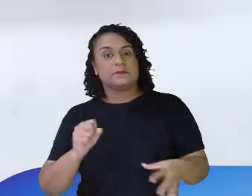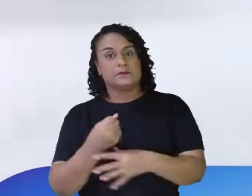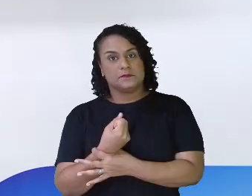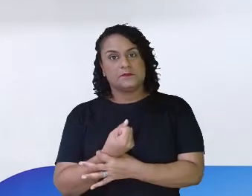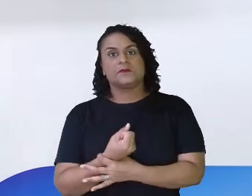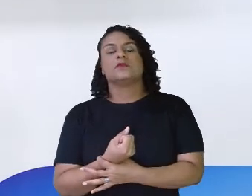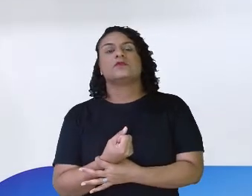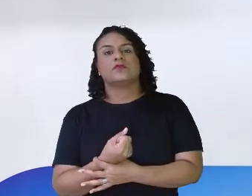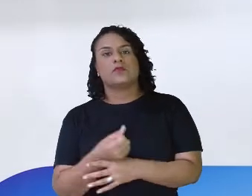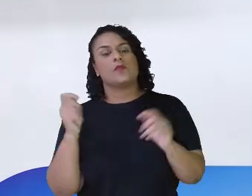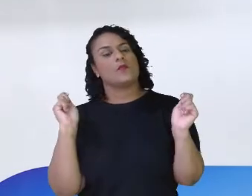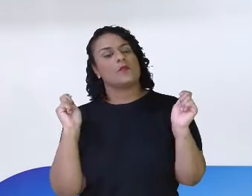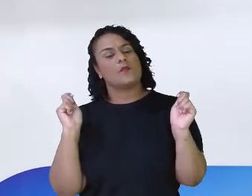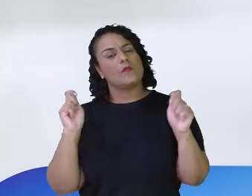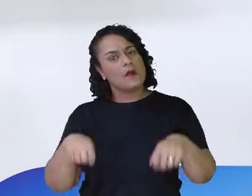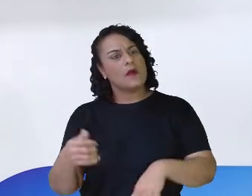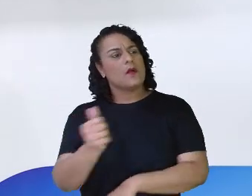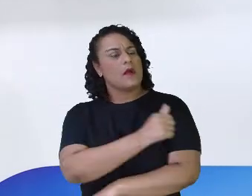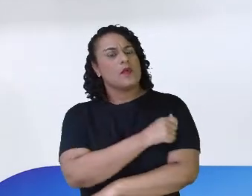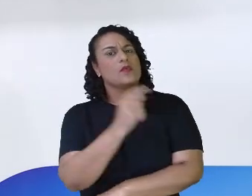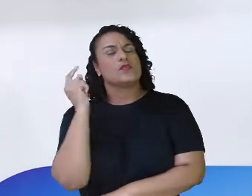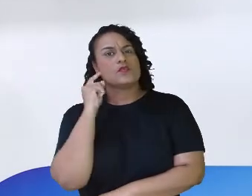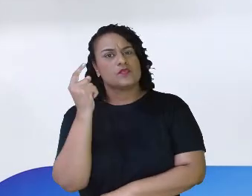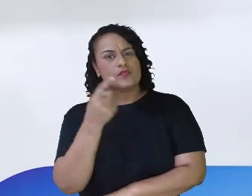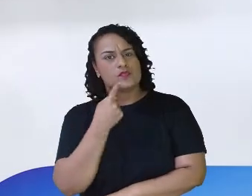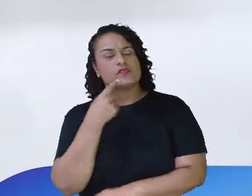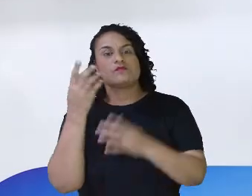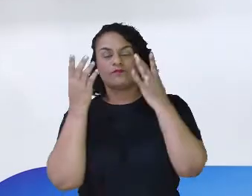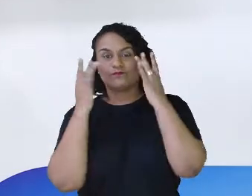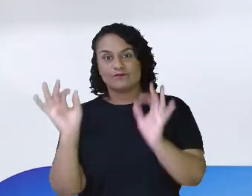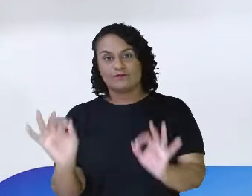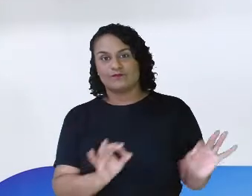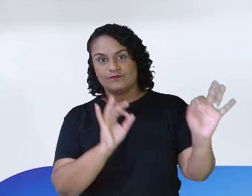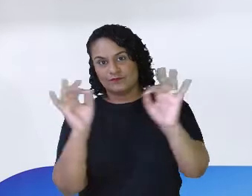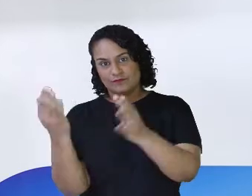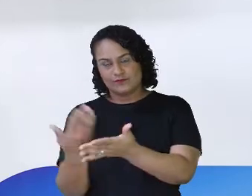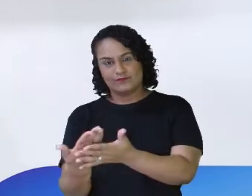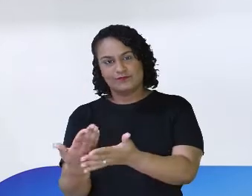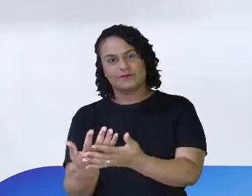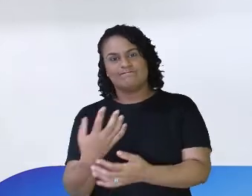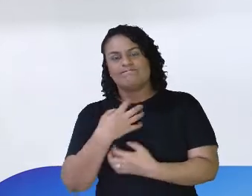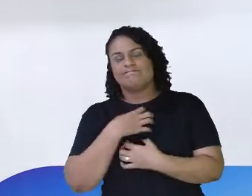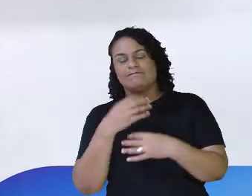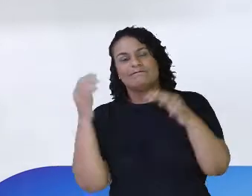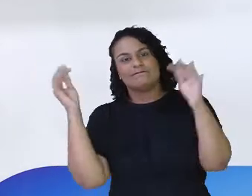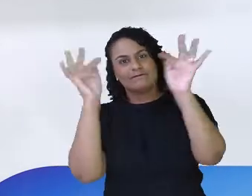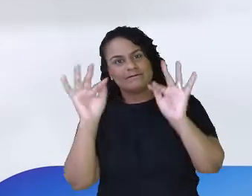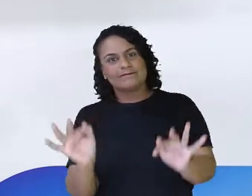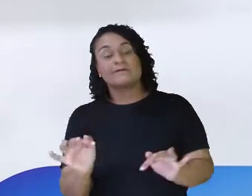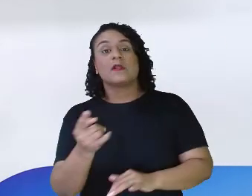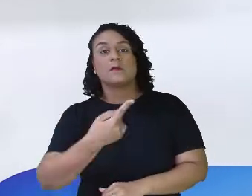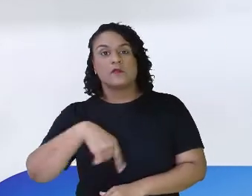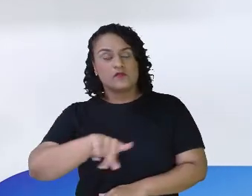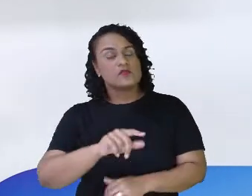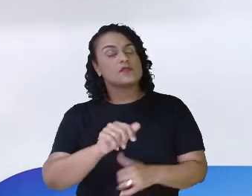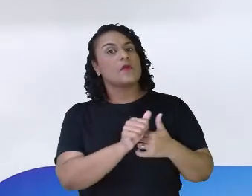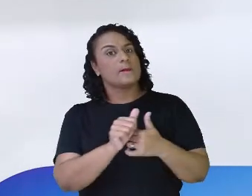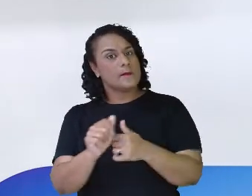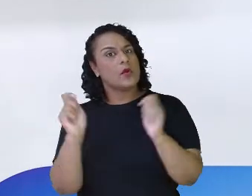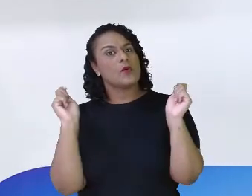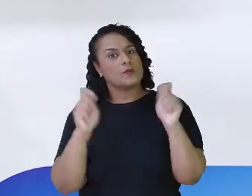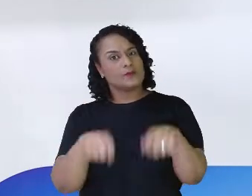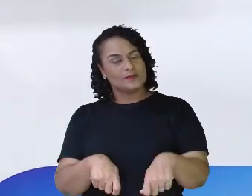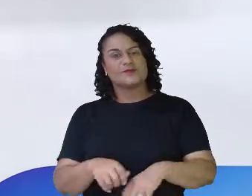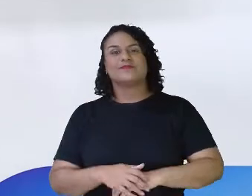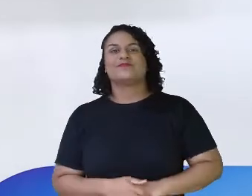mais pessoas consigam acompanhar essa aula. E eu fico muito feliz porque você está acompanhando as aulas do